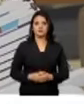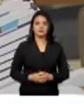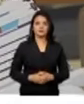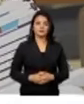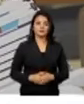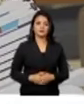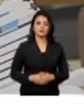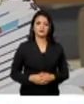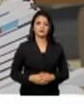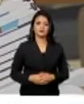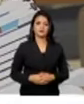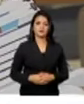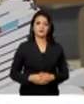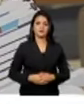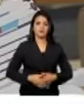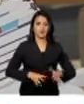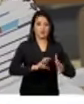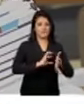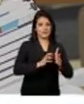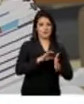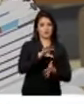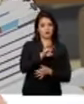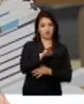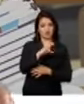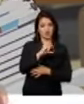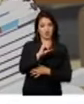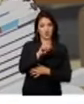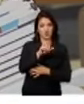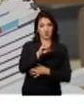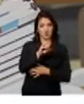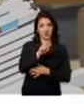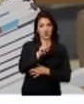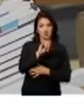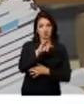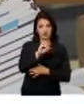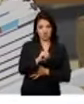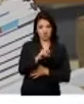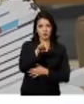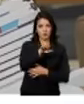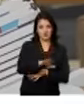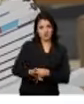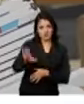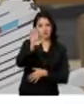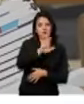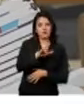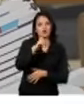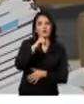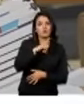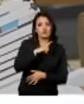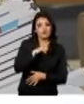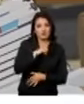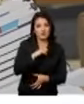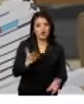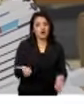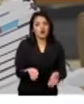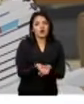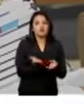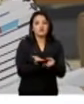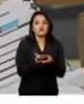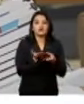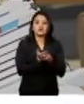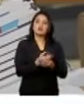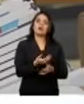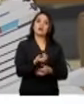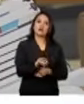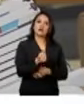Partido Ecológico Nacional, PEN, ajuizou a ação declaratória de constitucionalidade com pedido